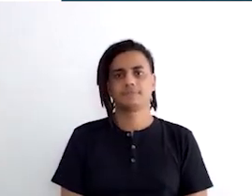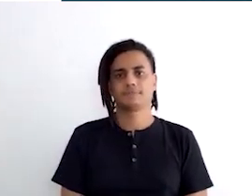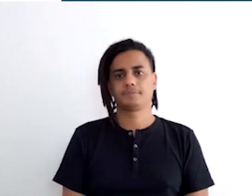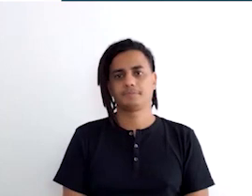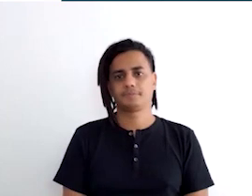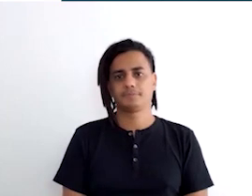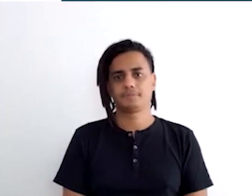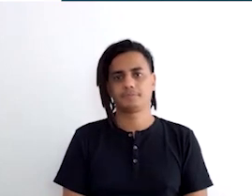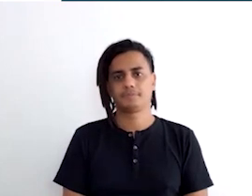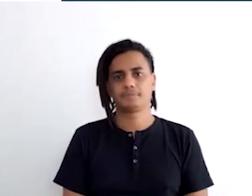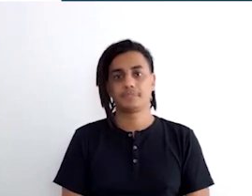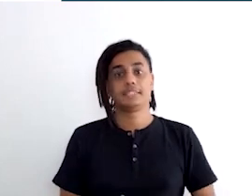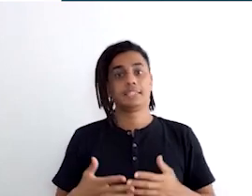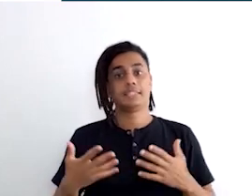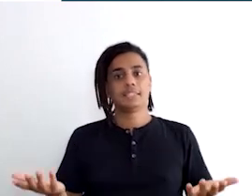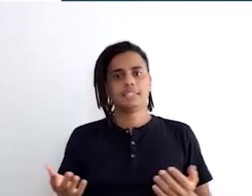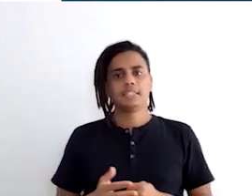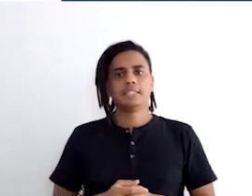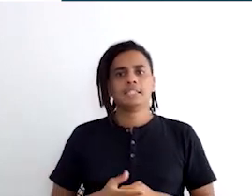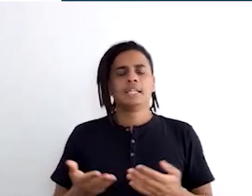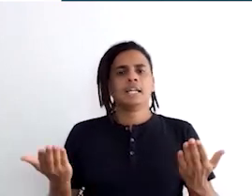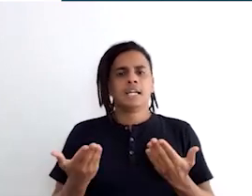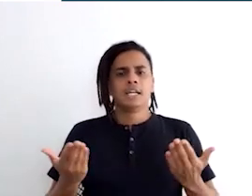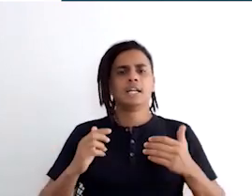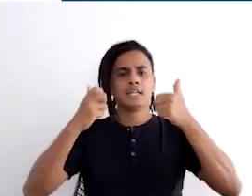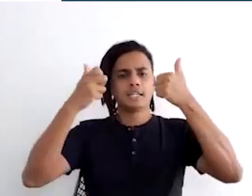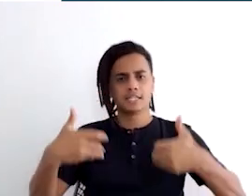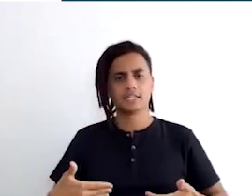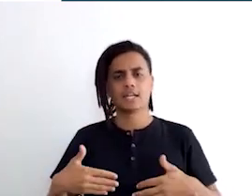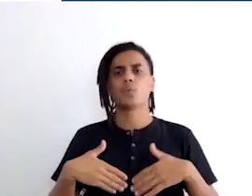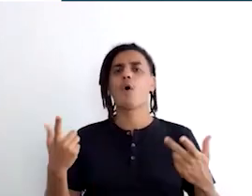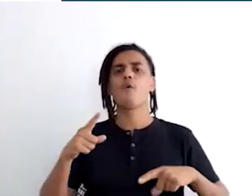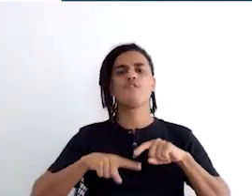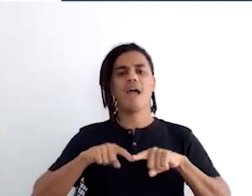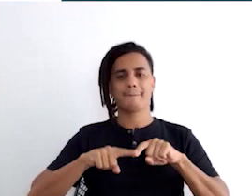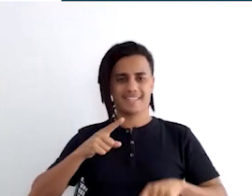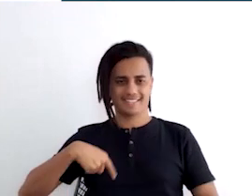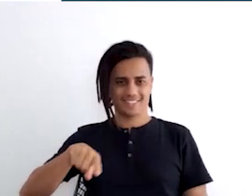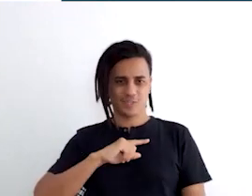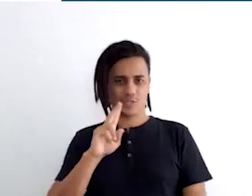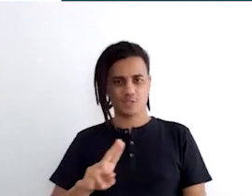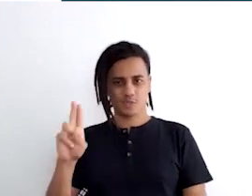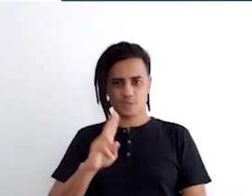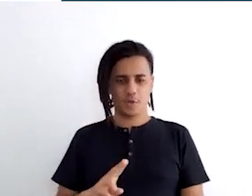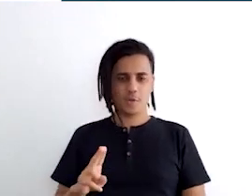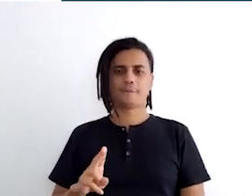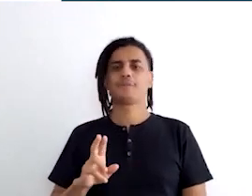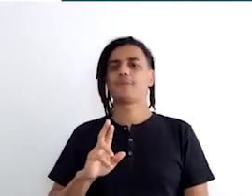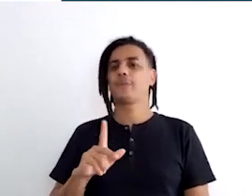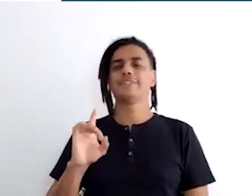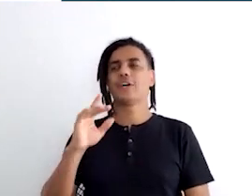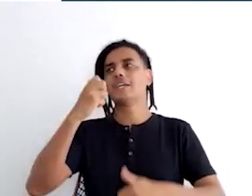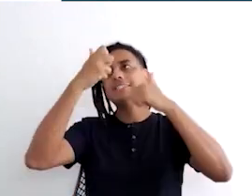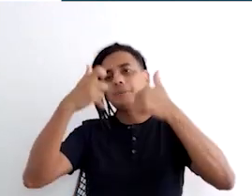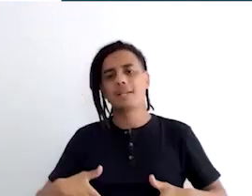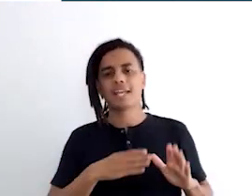E bom, aqui a gente vai falar um pouquinho das ferramentas todas que a gente usou, né? Que não é só falar o processo, mas também um